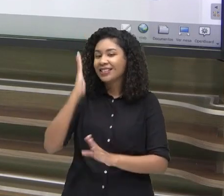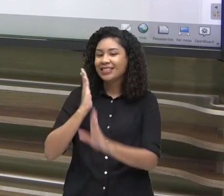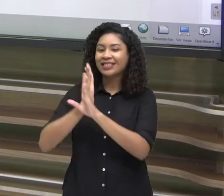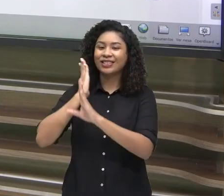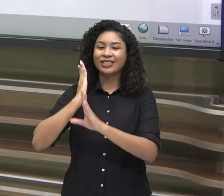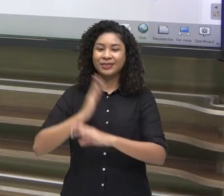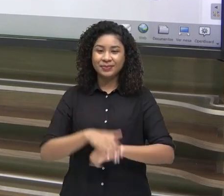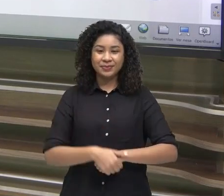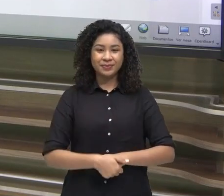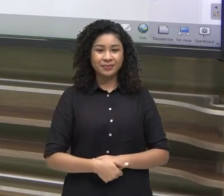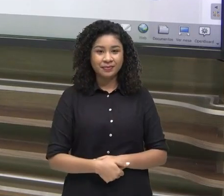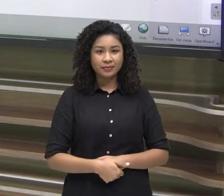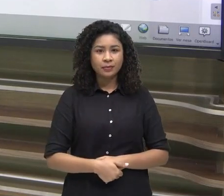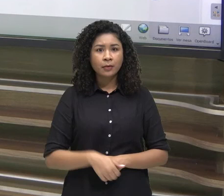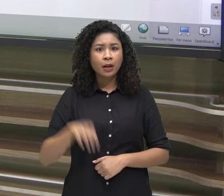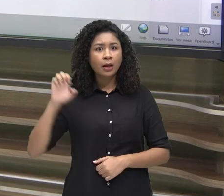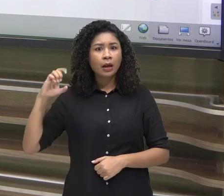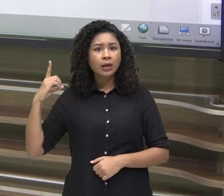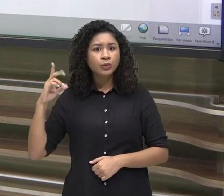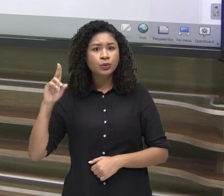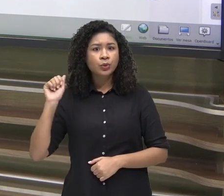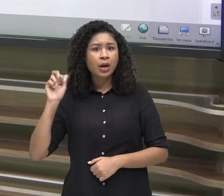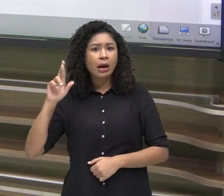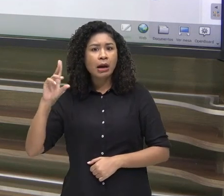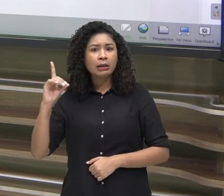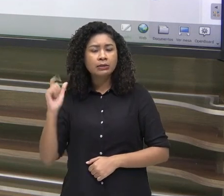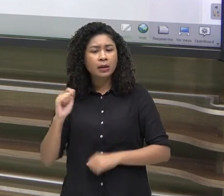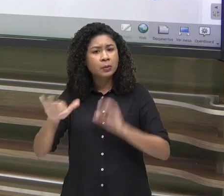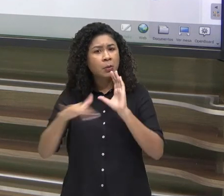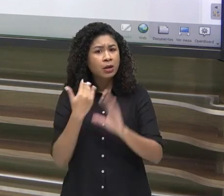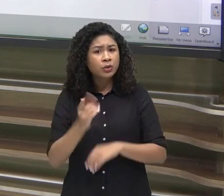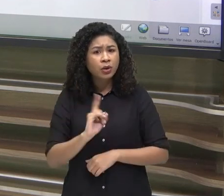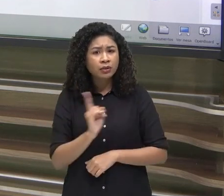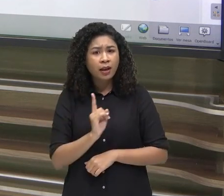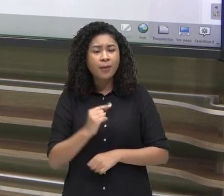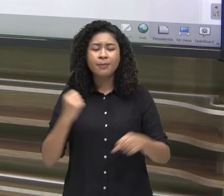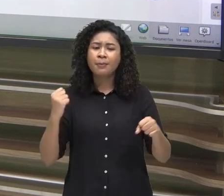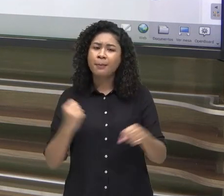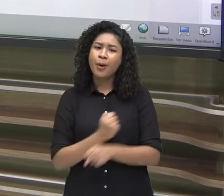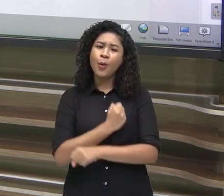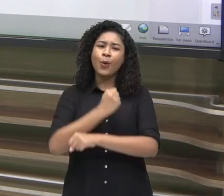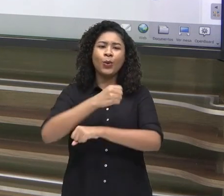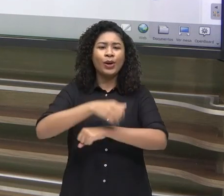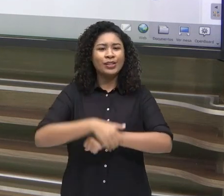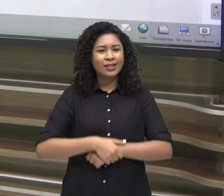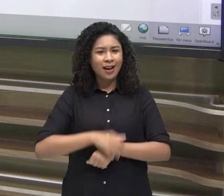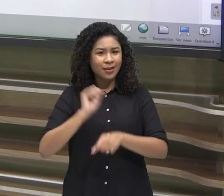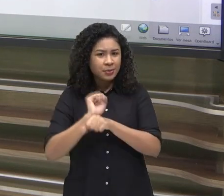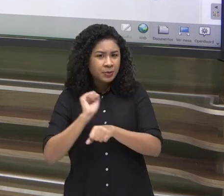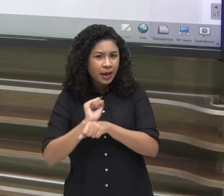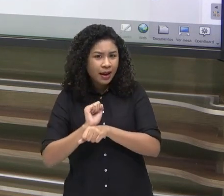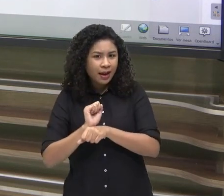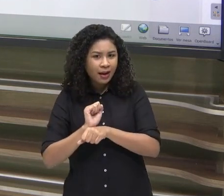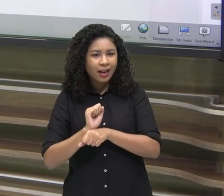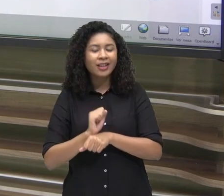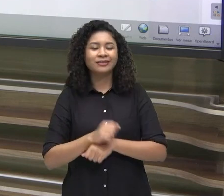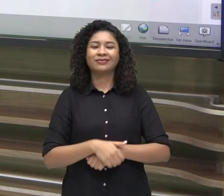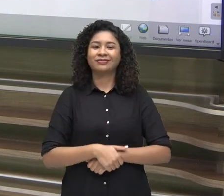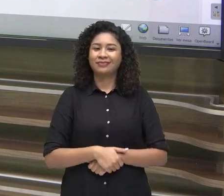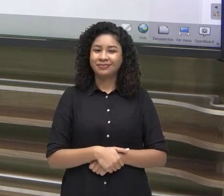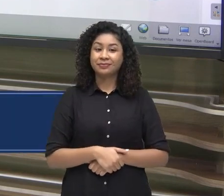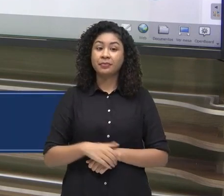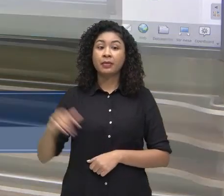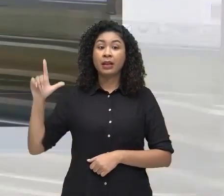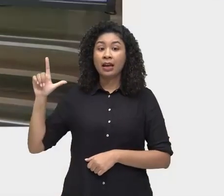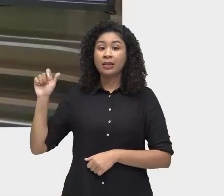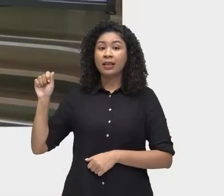resposta? A Eduarda não participou agora na quarta questão? Poxa, Eduarda, vamos aguardar aí. Fica ligadinha. A